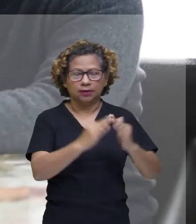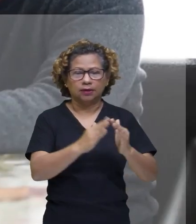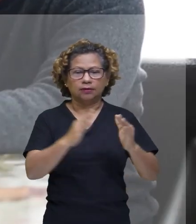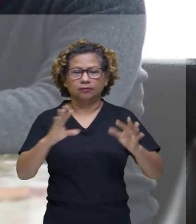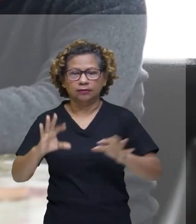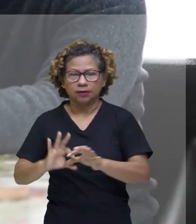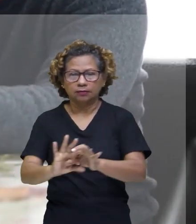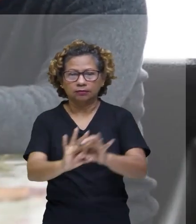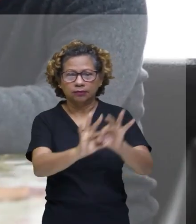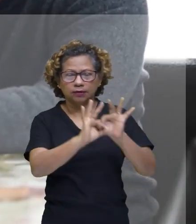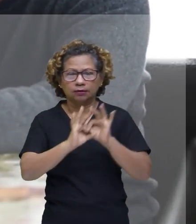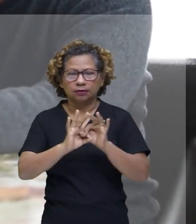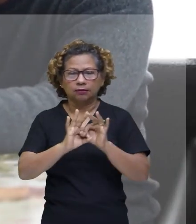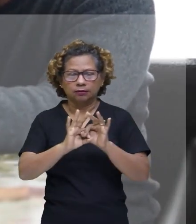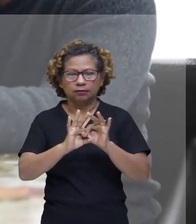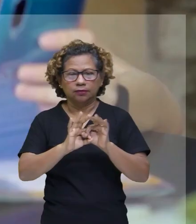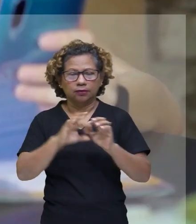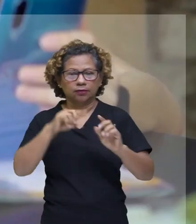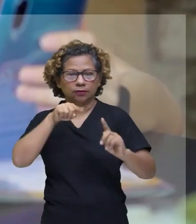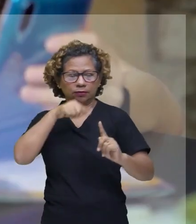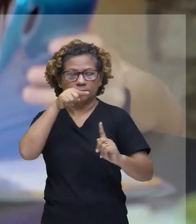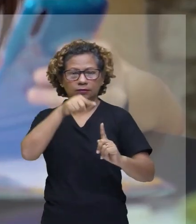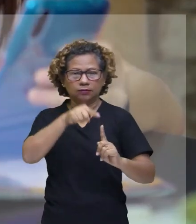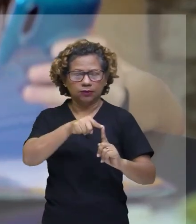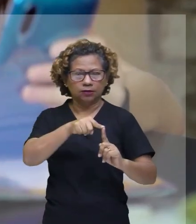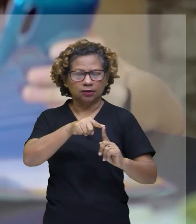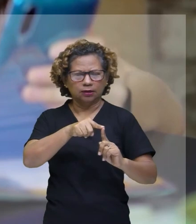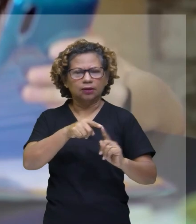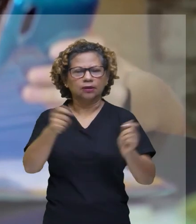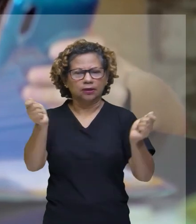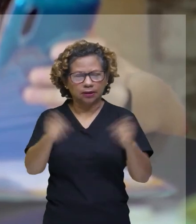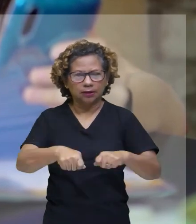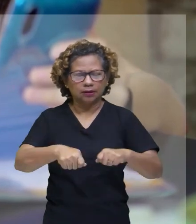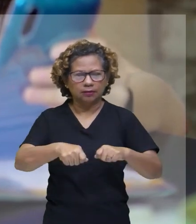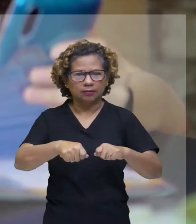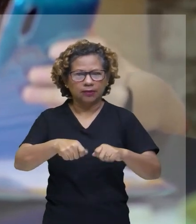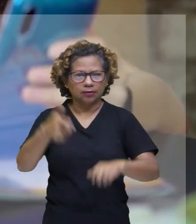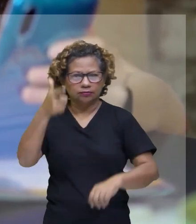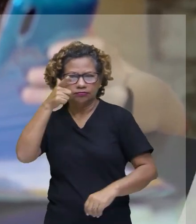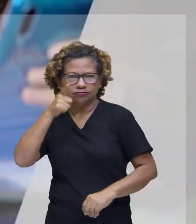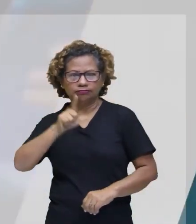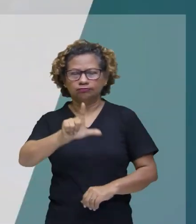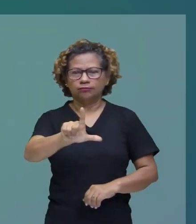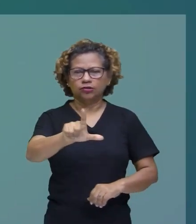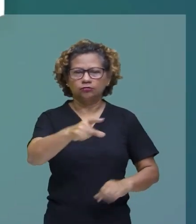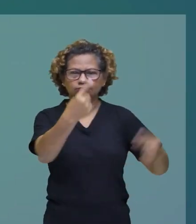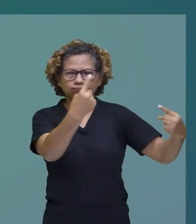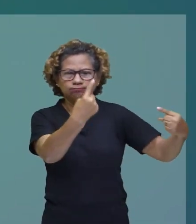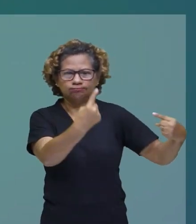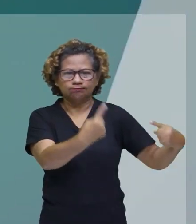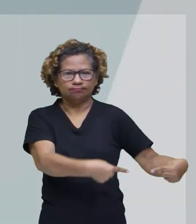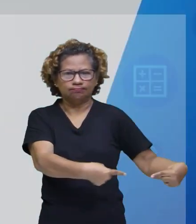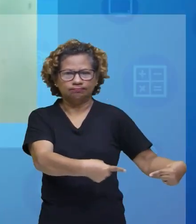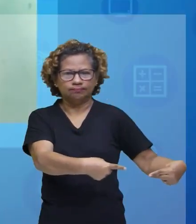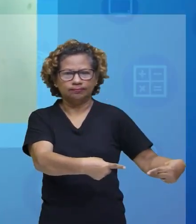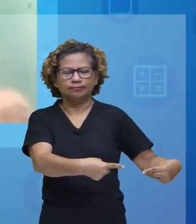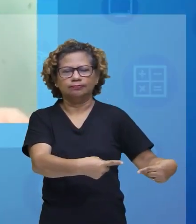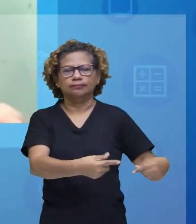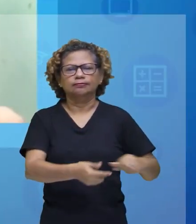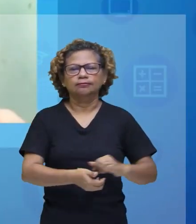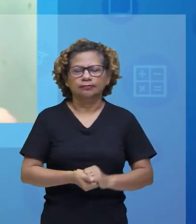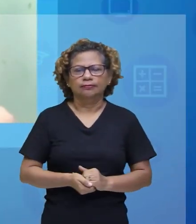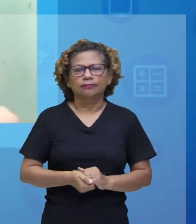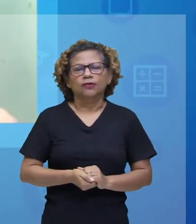torno de um objetivo comum é a força capaz de superar os maiores desafios. No meu caso, quando eu